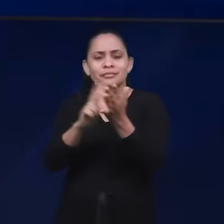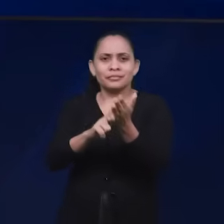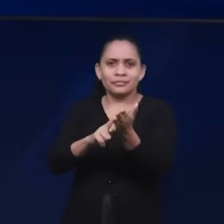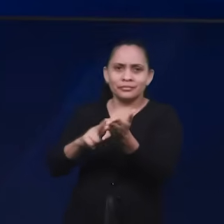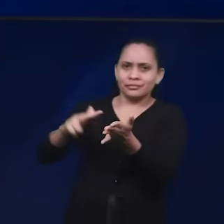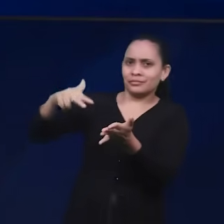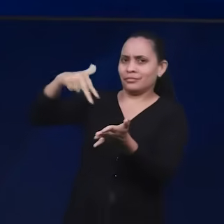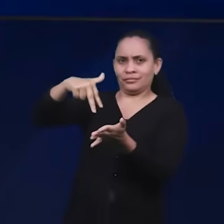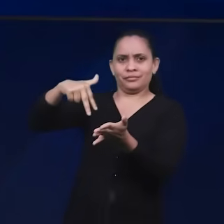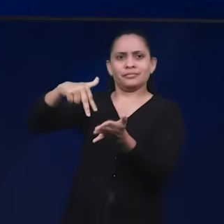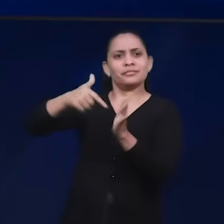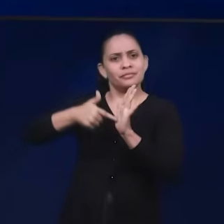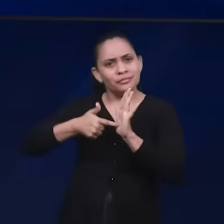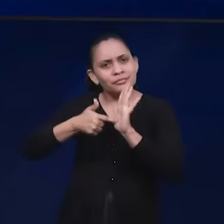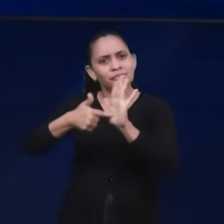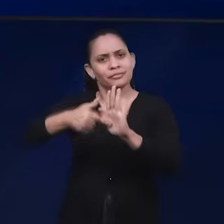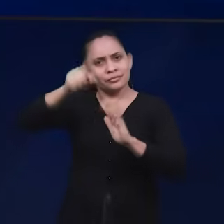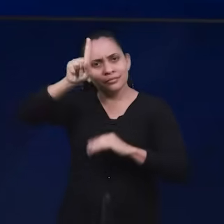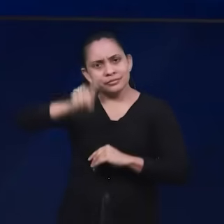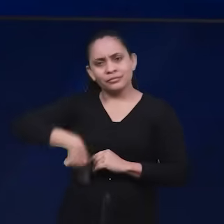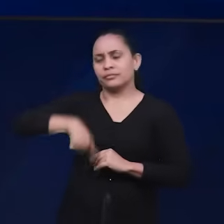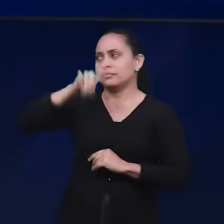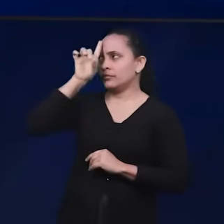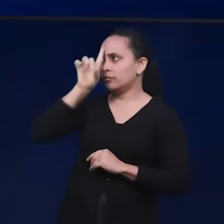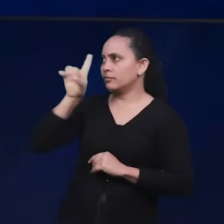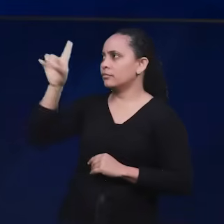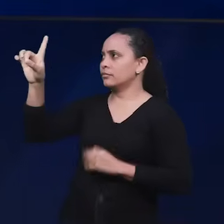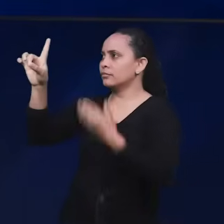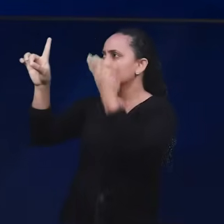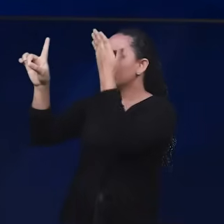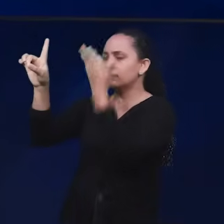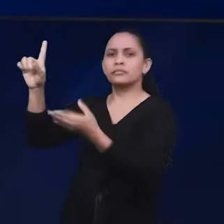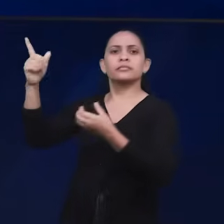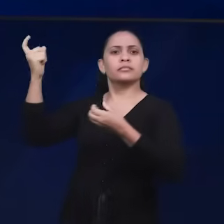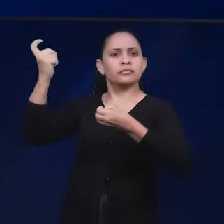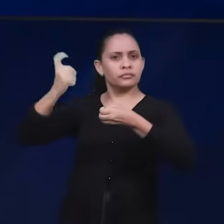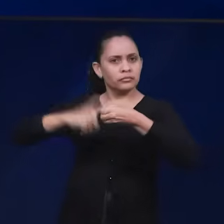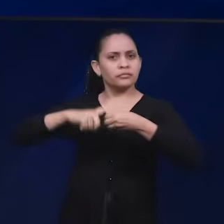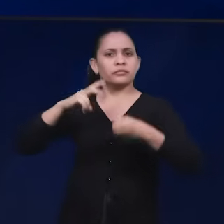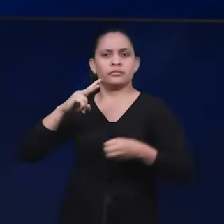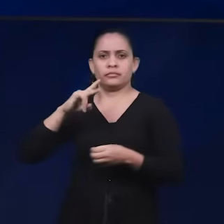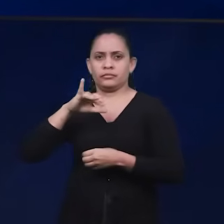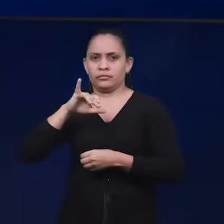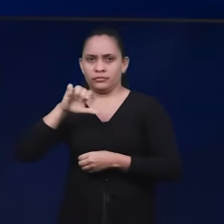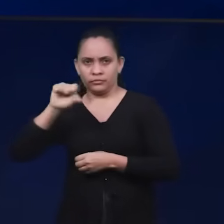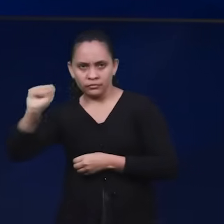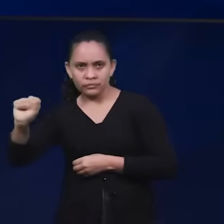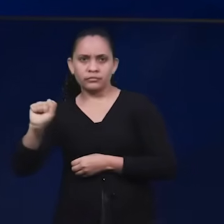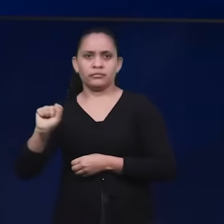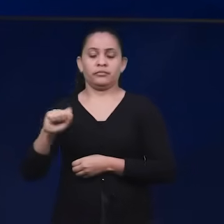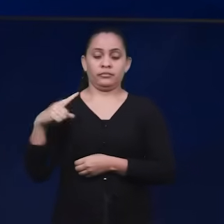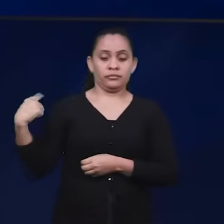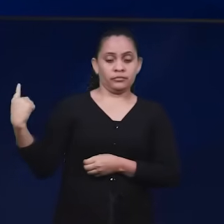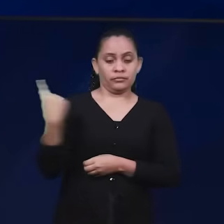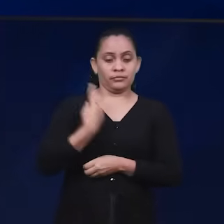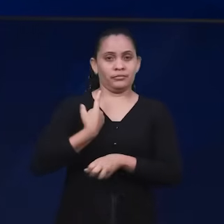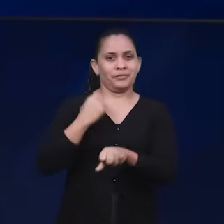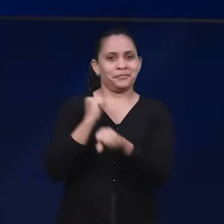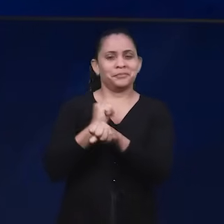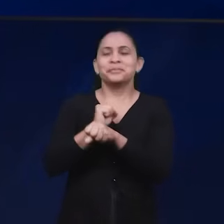ressuscitou, mostrando que era Deus, mas ele vai voltar. E a igreja